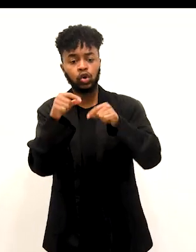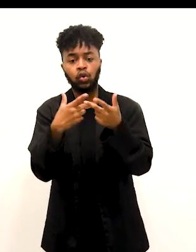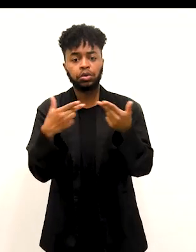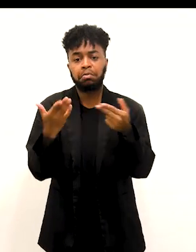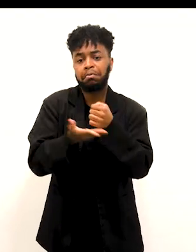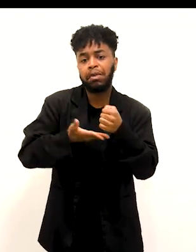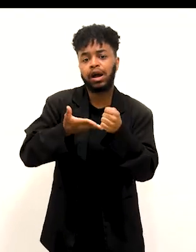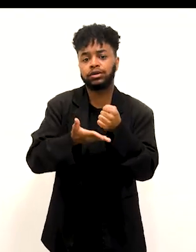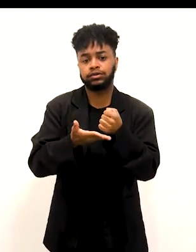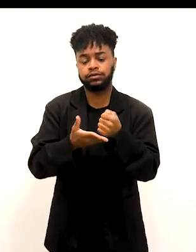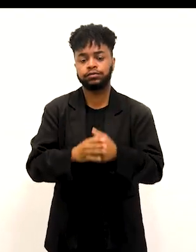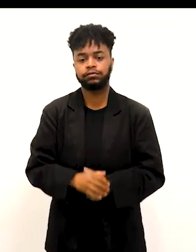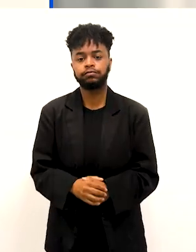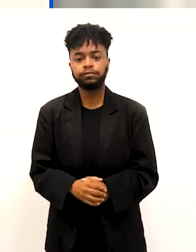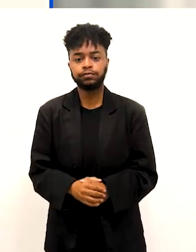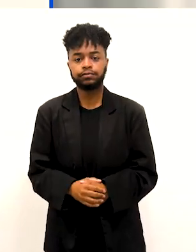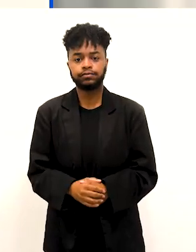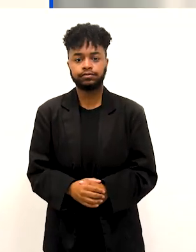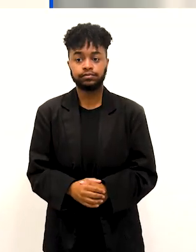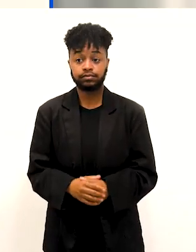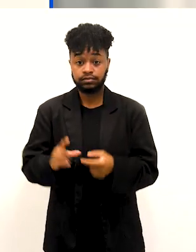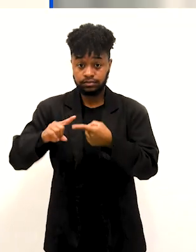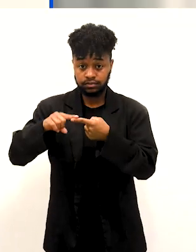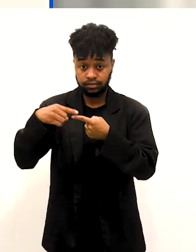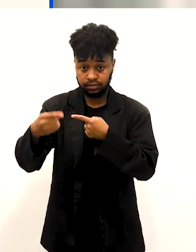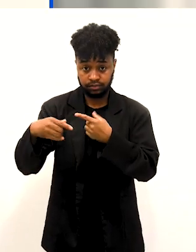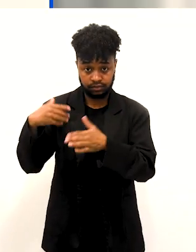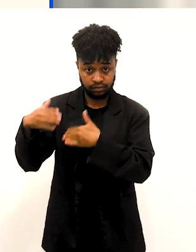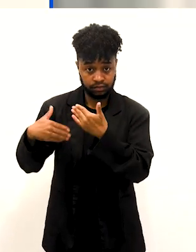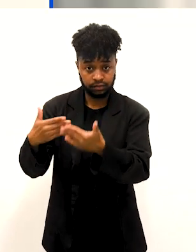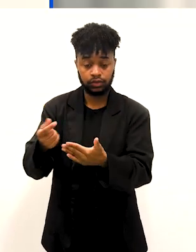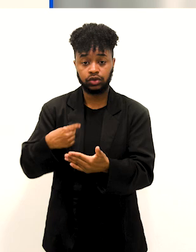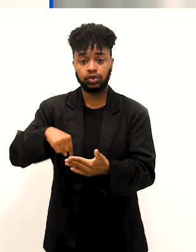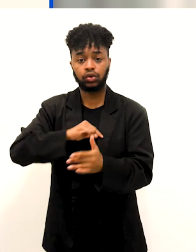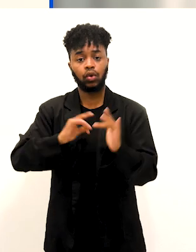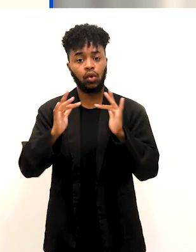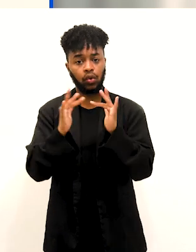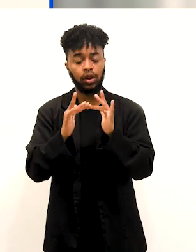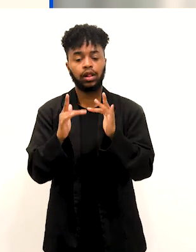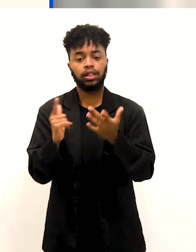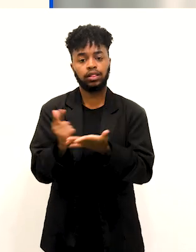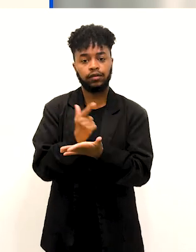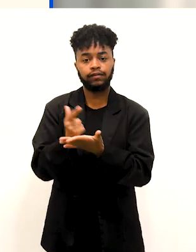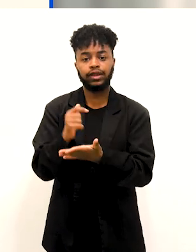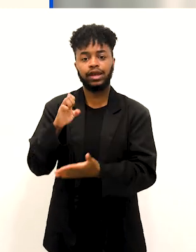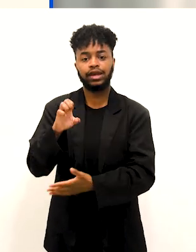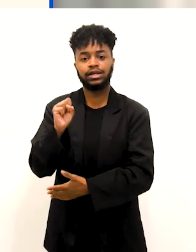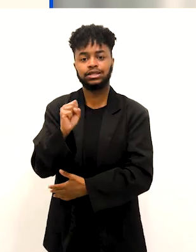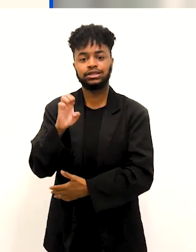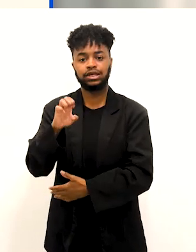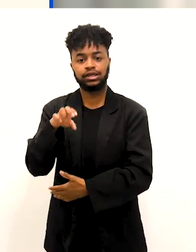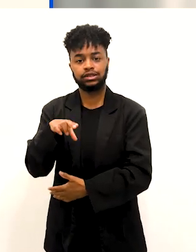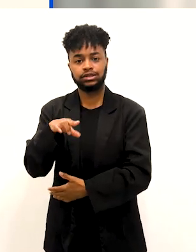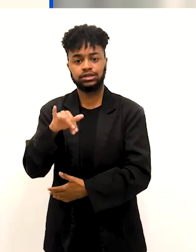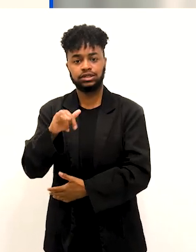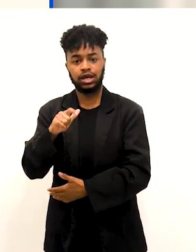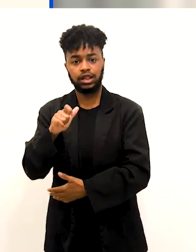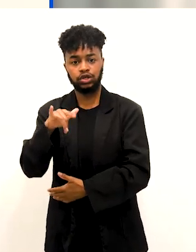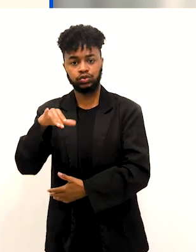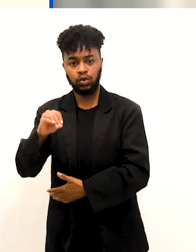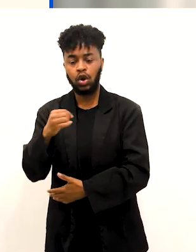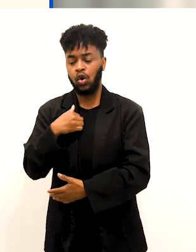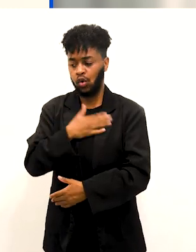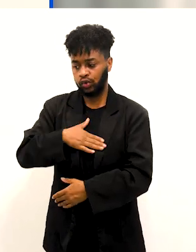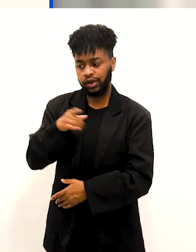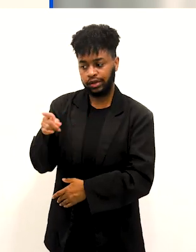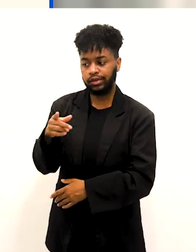essencial, aquilo que era o mínimo, na verdade, antigamente, né? Com o passar dos anos, a gente teve contato com um livro chamado Essencialismo. Eu gostei muito do